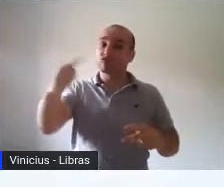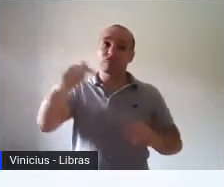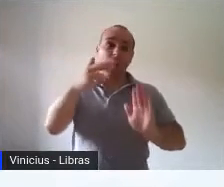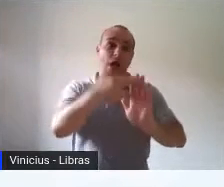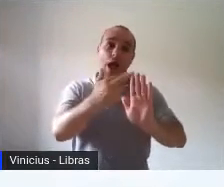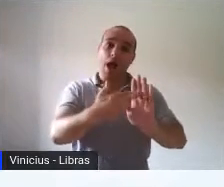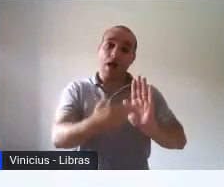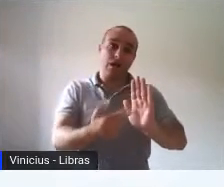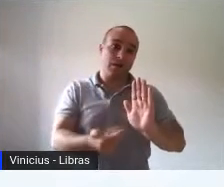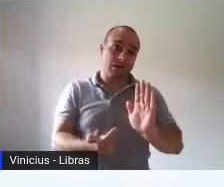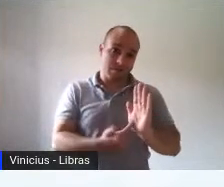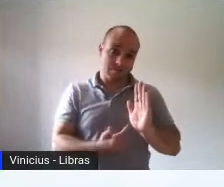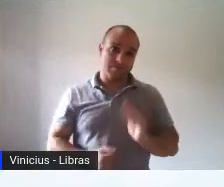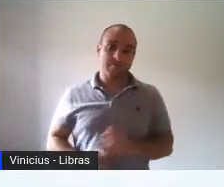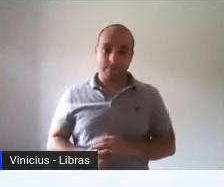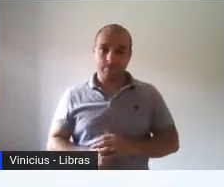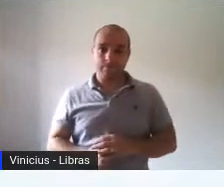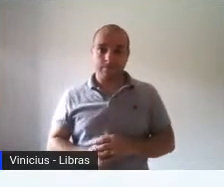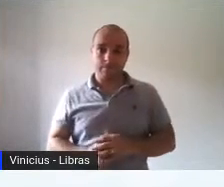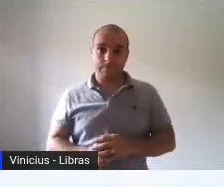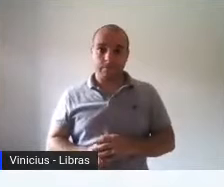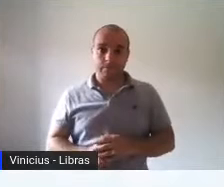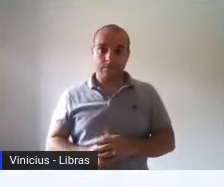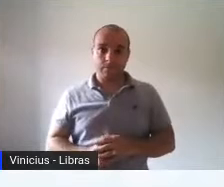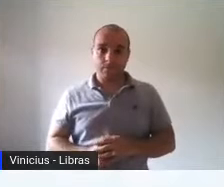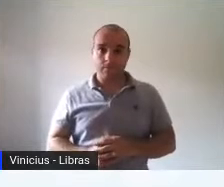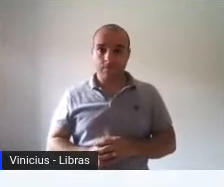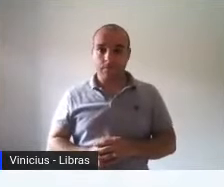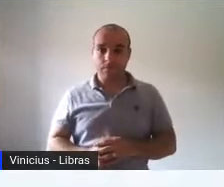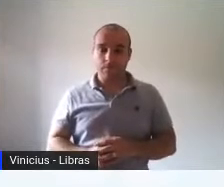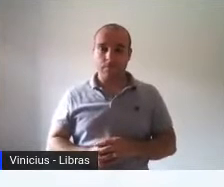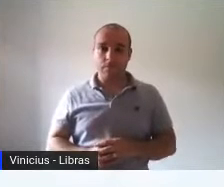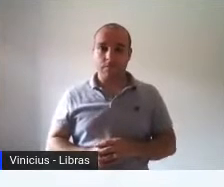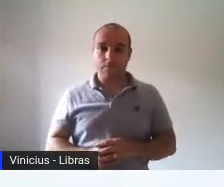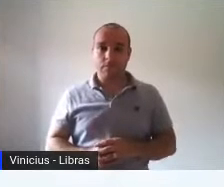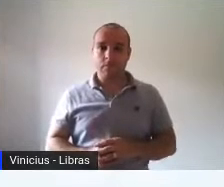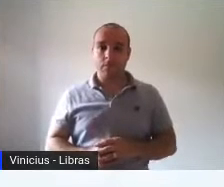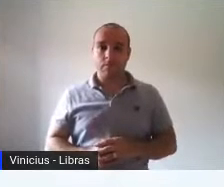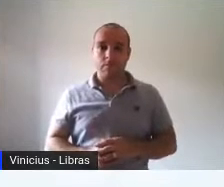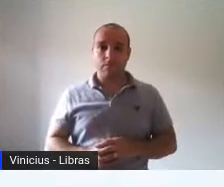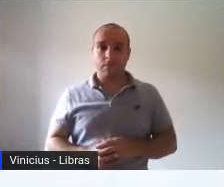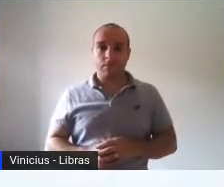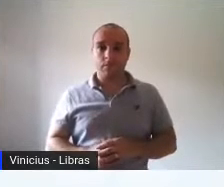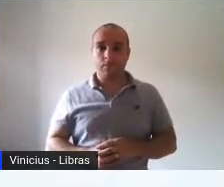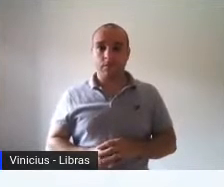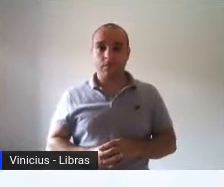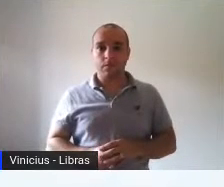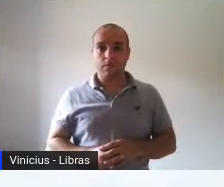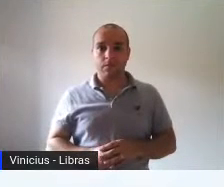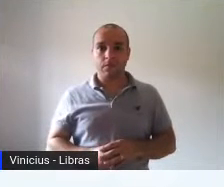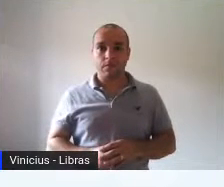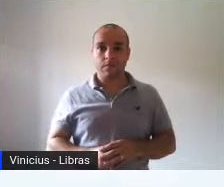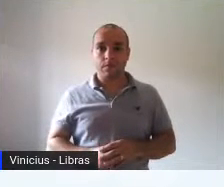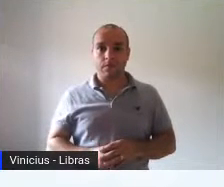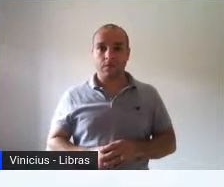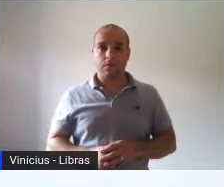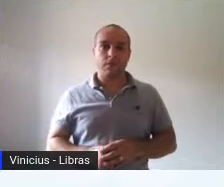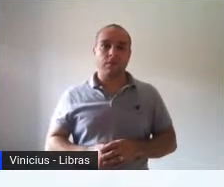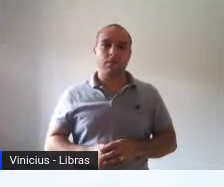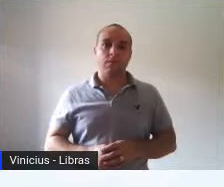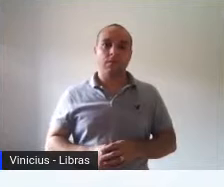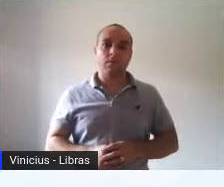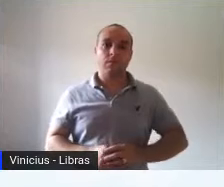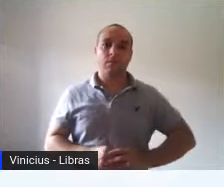lembram a questão do arroz, quando disparou o preço do arroz. O que o governo fez? Não vamos taxar os importados. Mas o Brasil não importa arroz. Não,